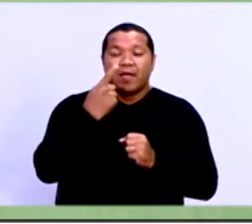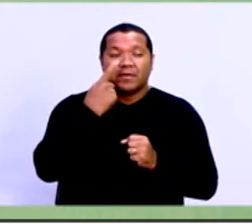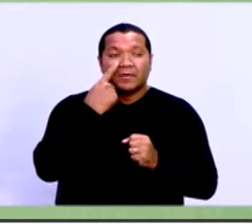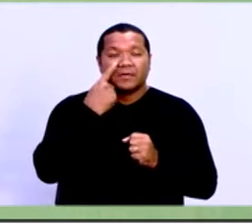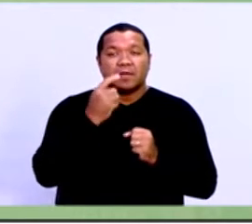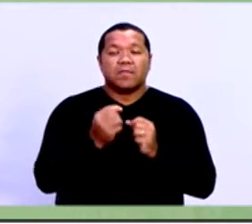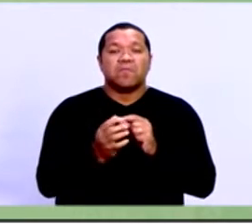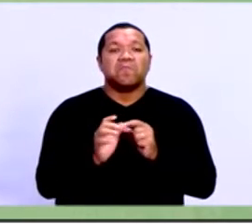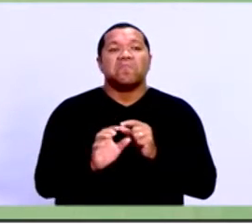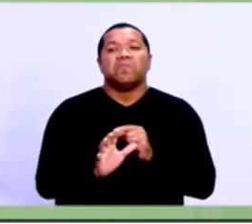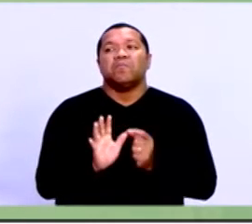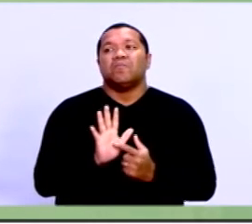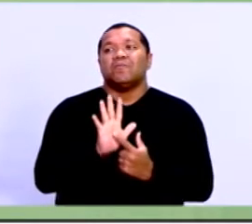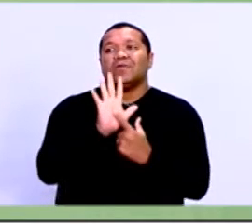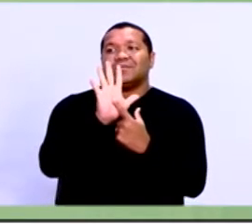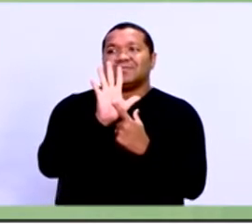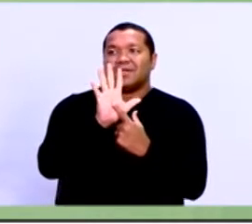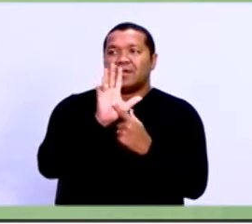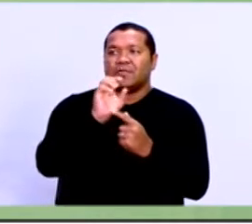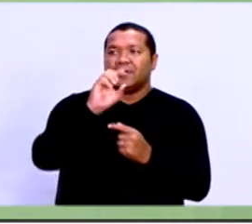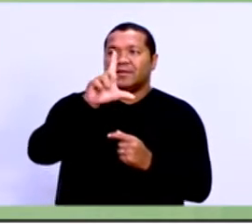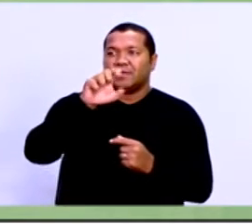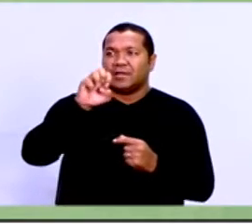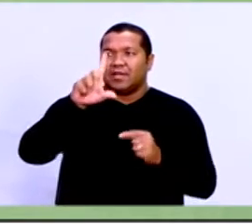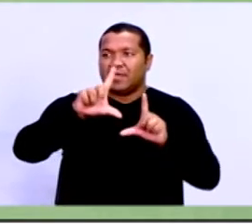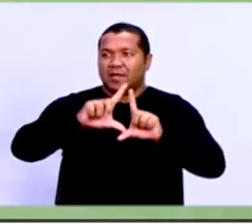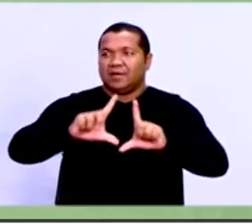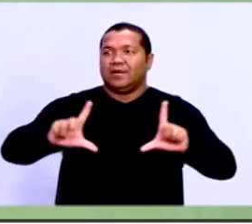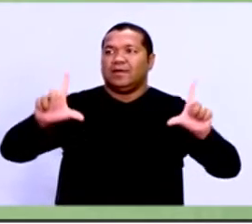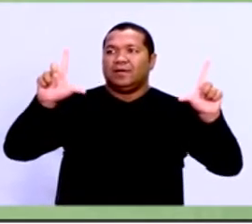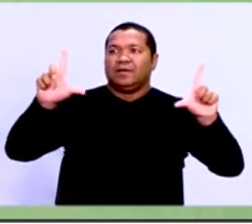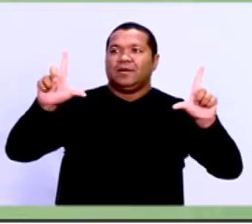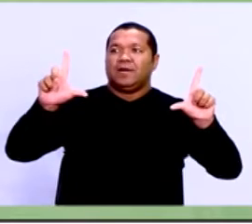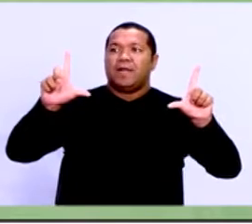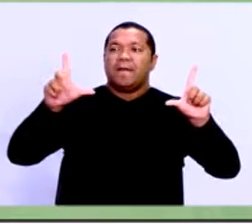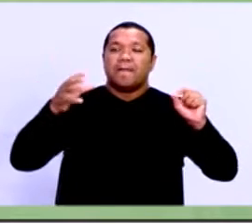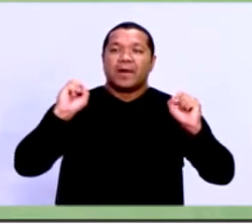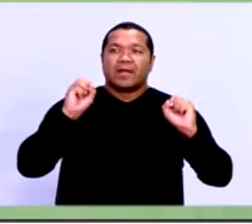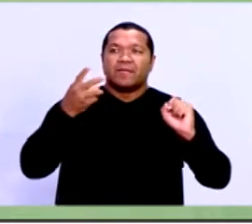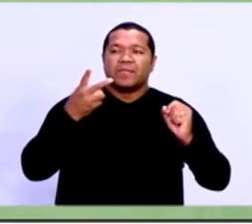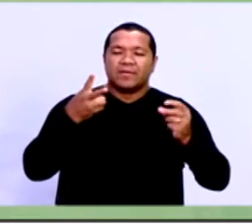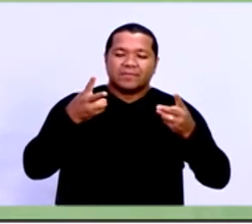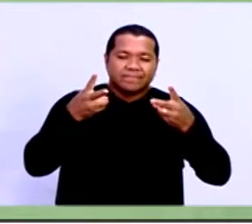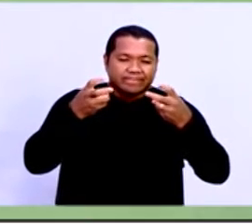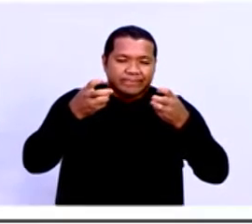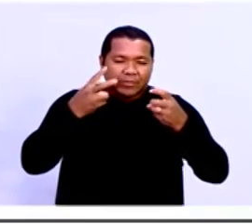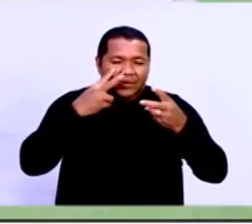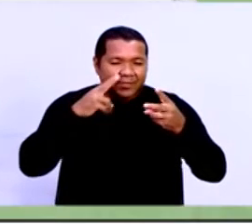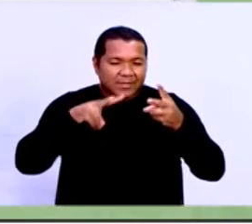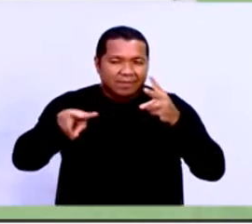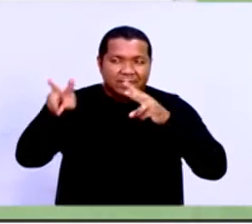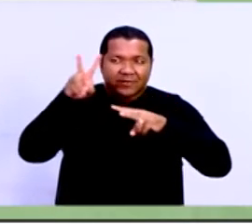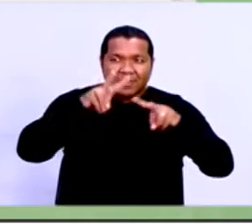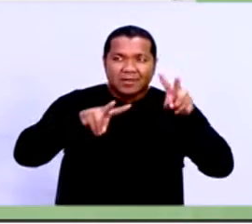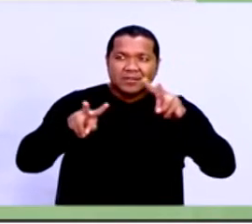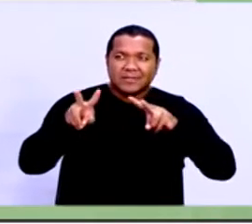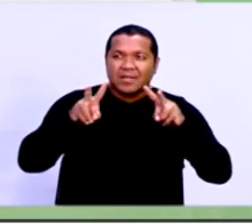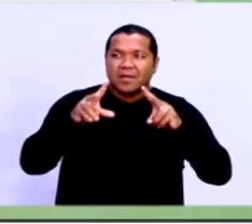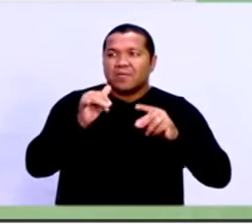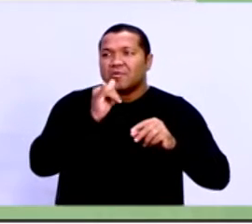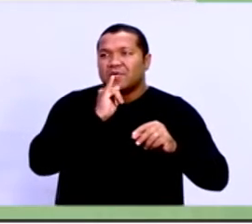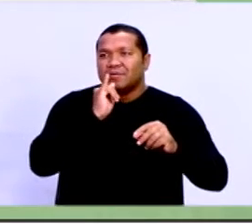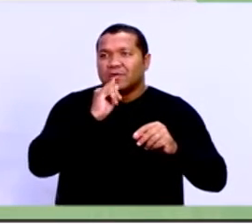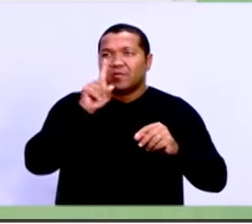a qual permite ao usuário visualizar a aplicação que ainda não foi produzida aqui no nosso próximo